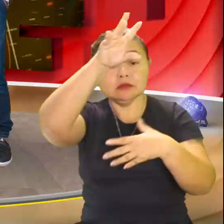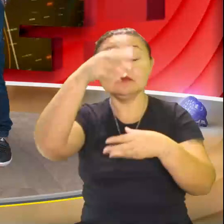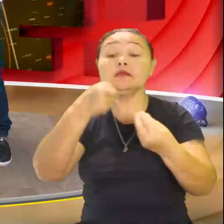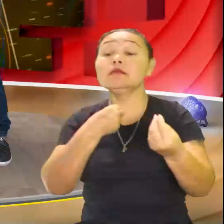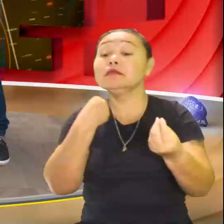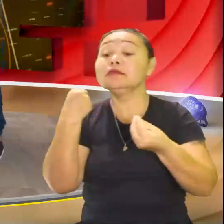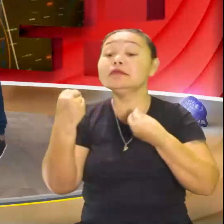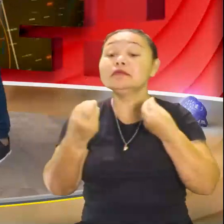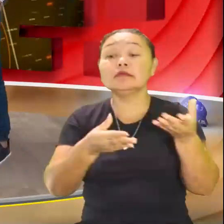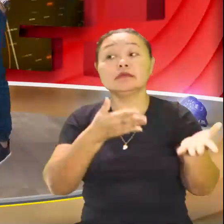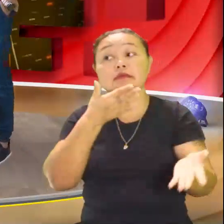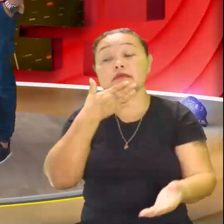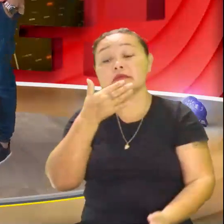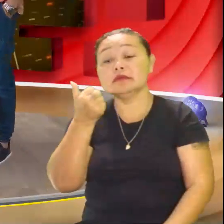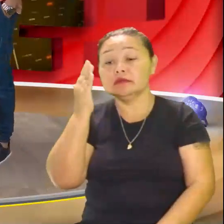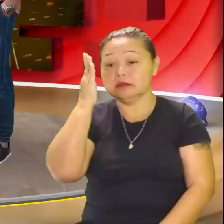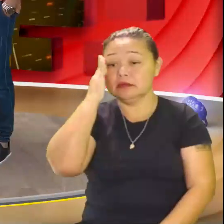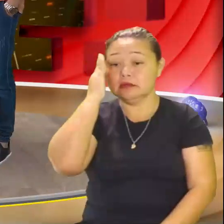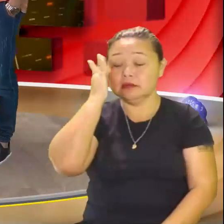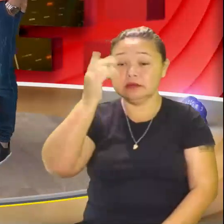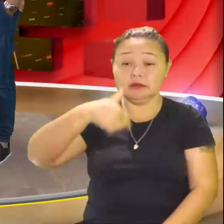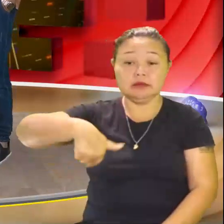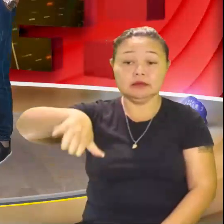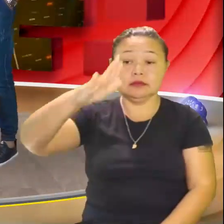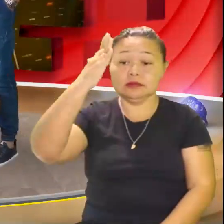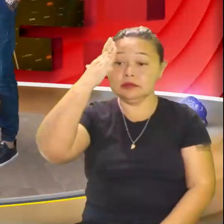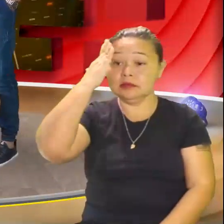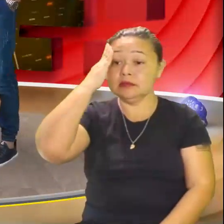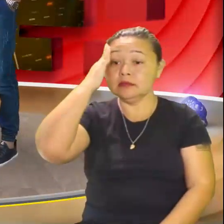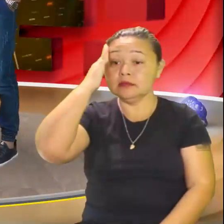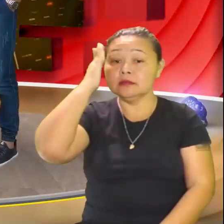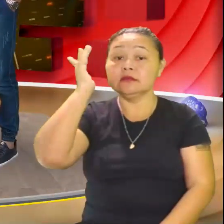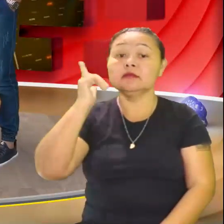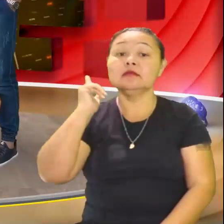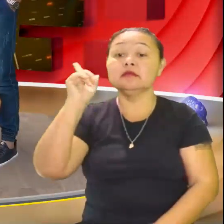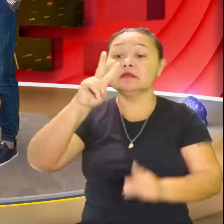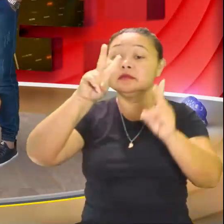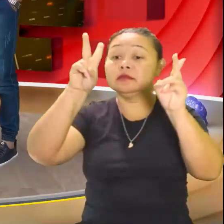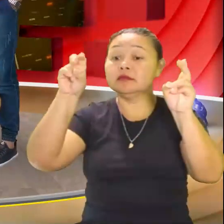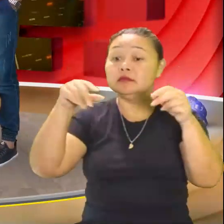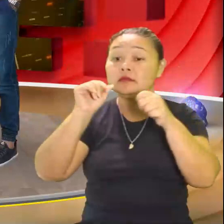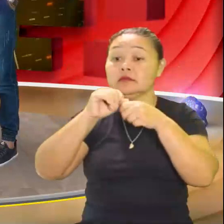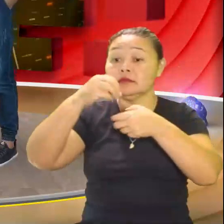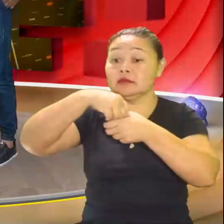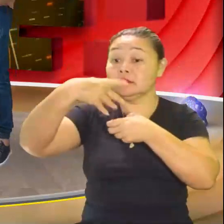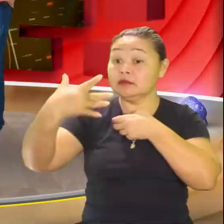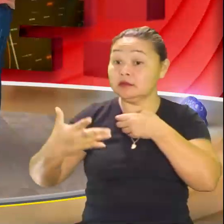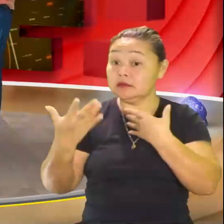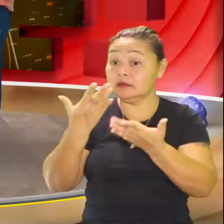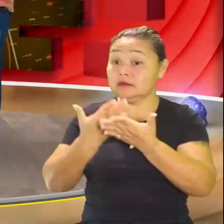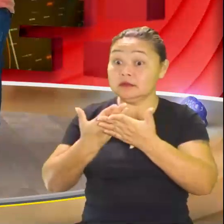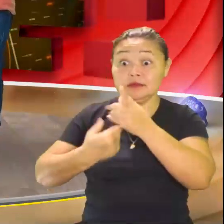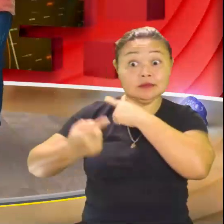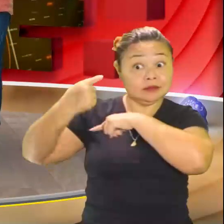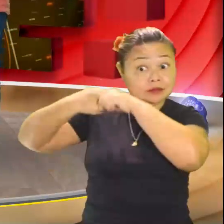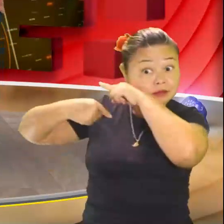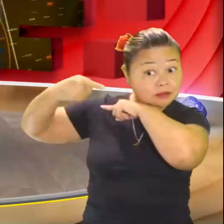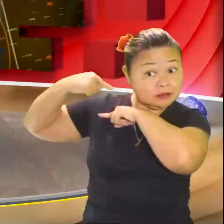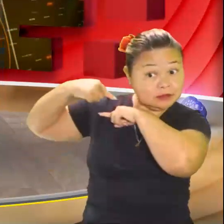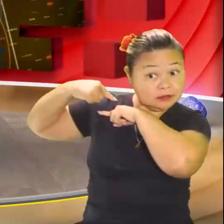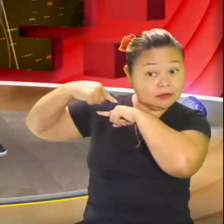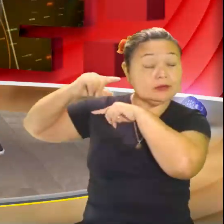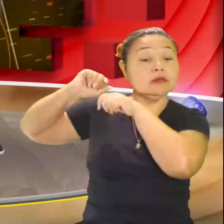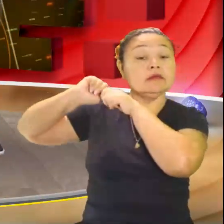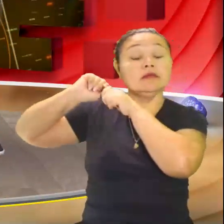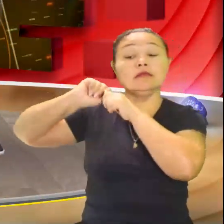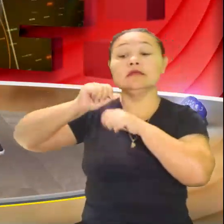qual é a melhor maneira de saber se você aprendeu o assunto? Aqui, Conteúdo das aulas anteriores? Então, vamos